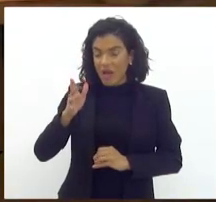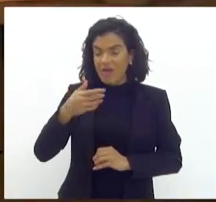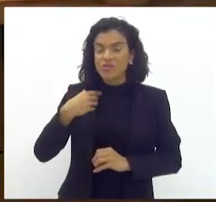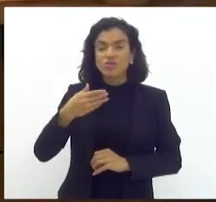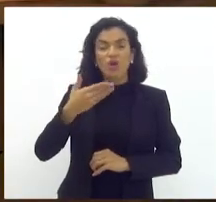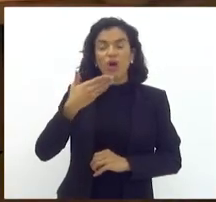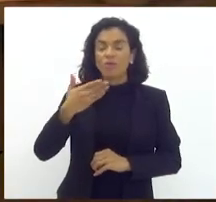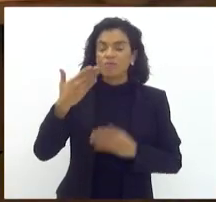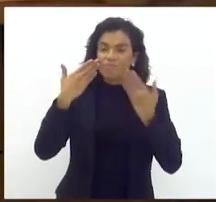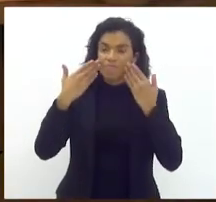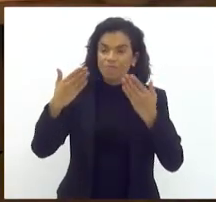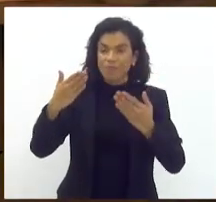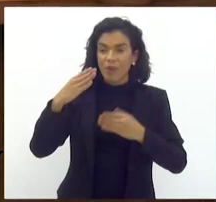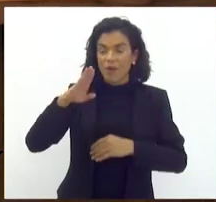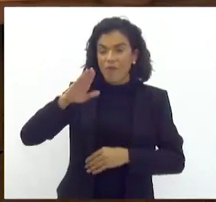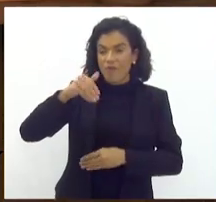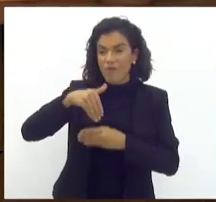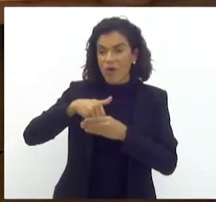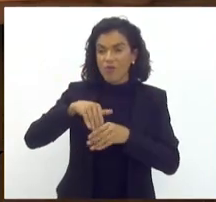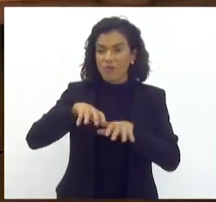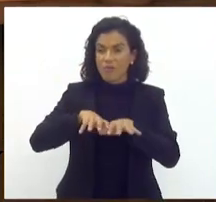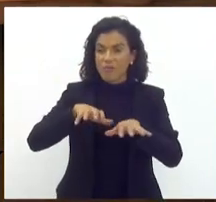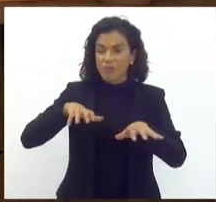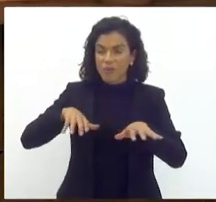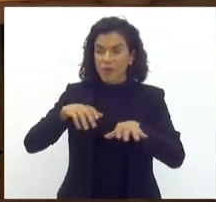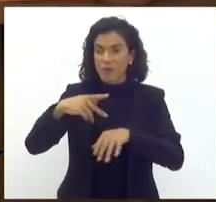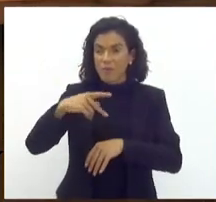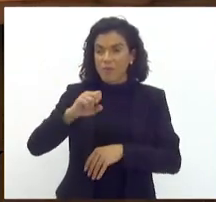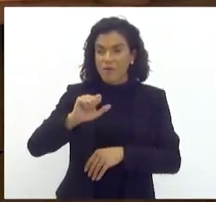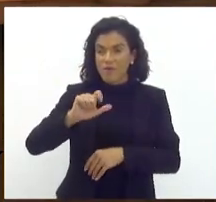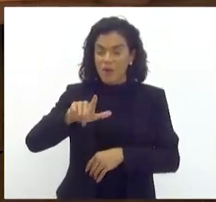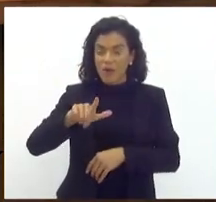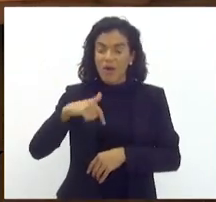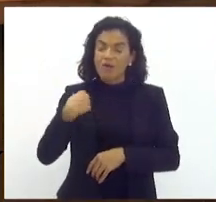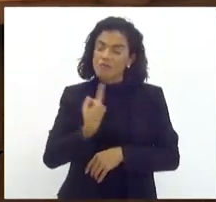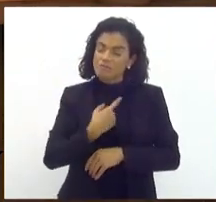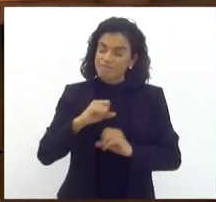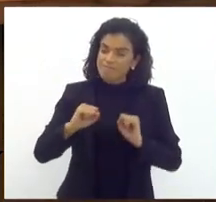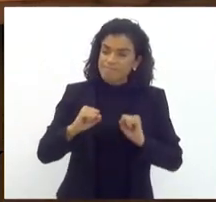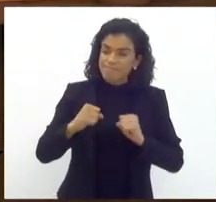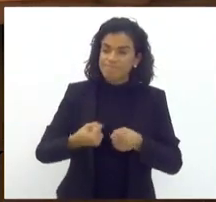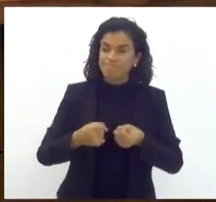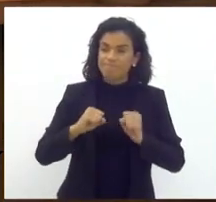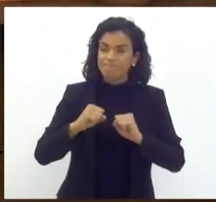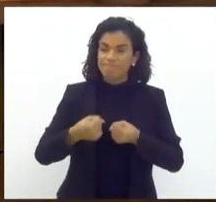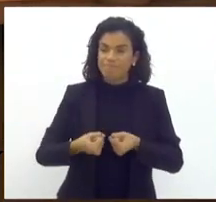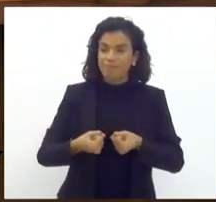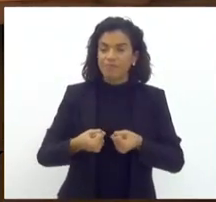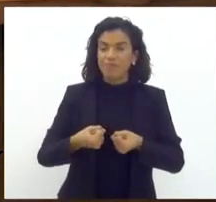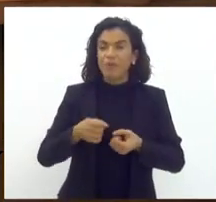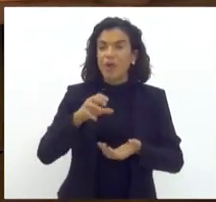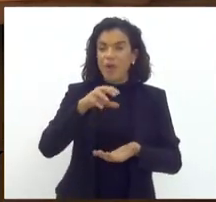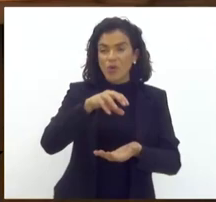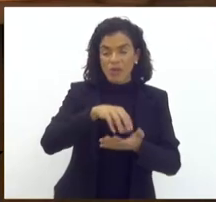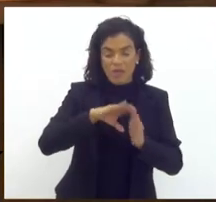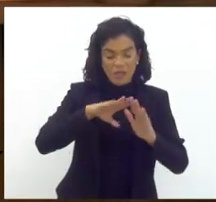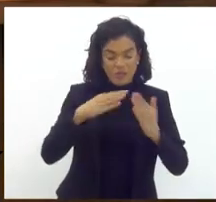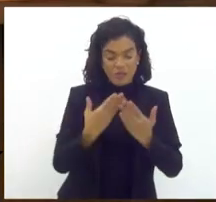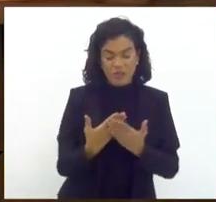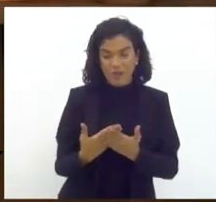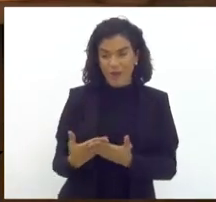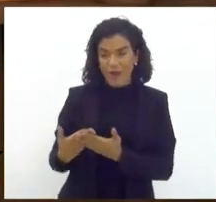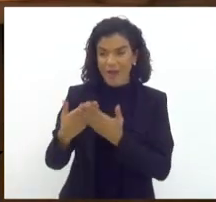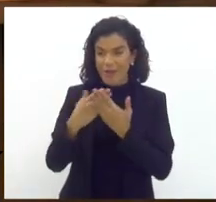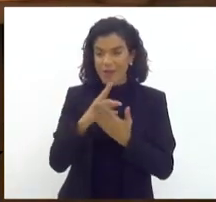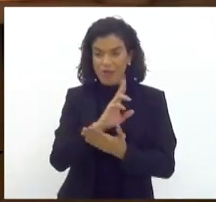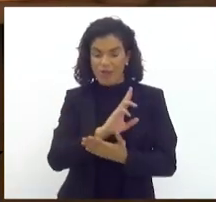só declarar o voto contrário da bancada do pessoal a gente tem defendido sempre que os nomes das unidades escolares sejam